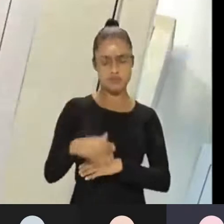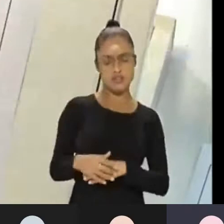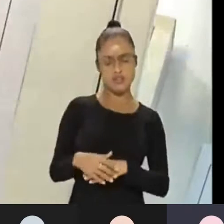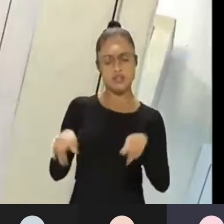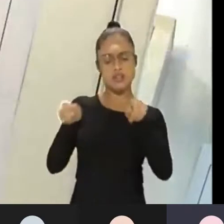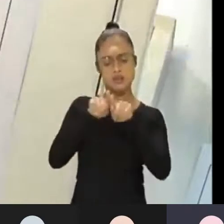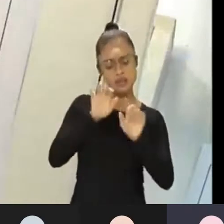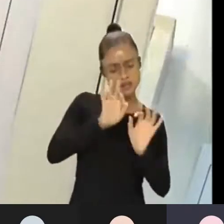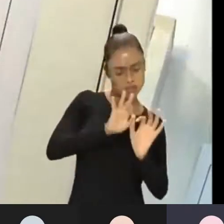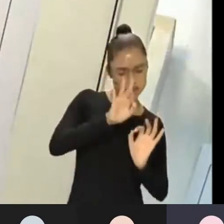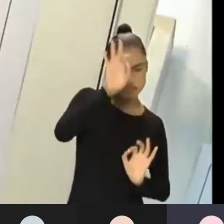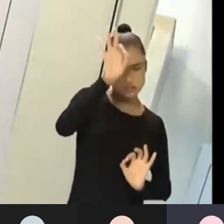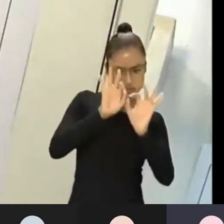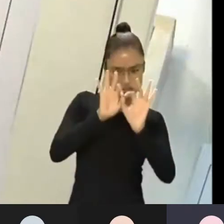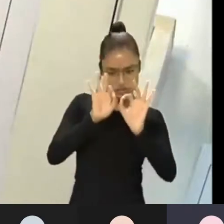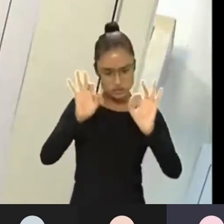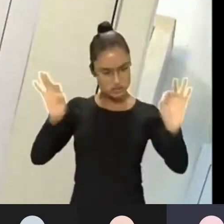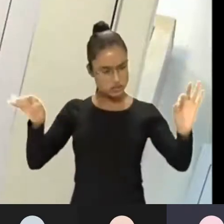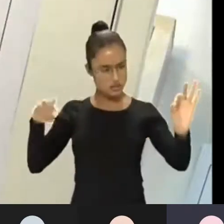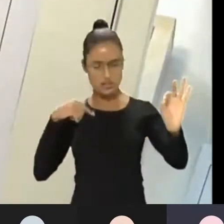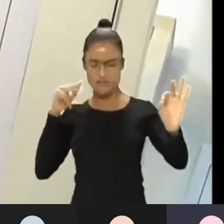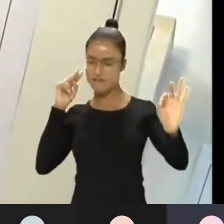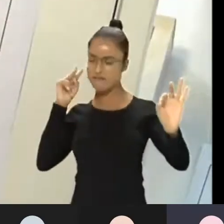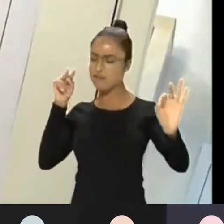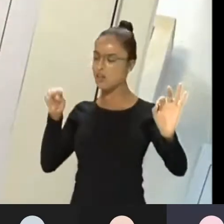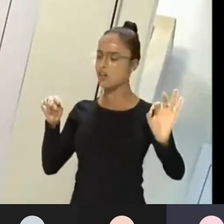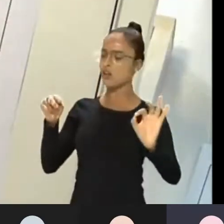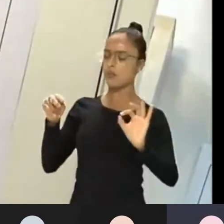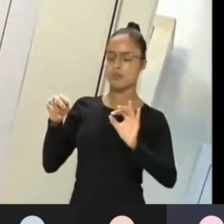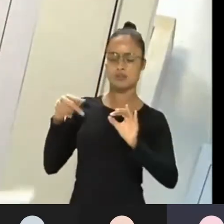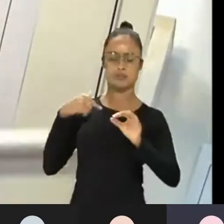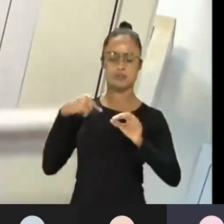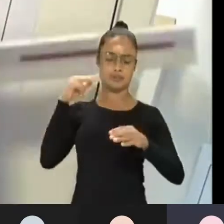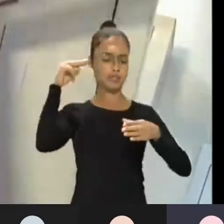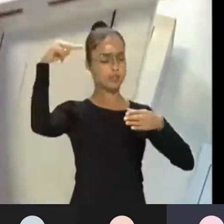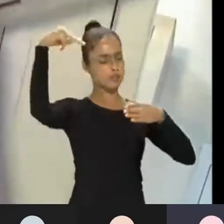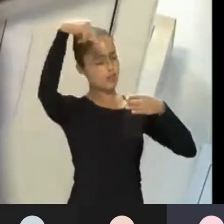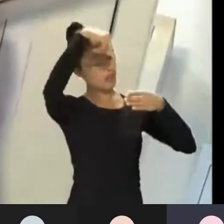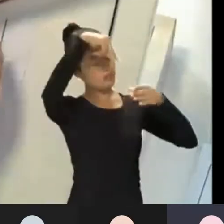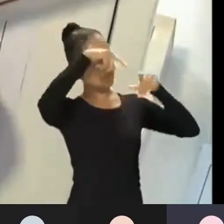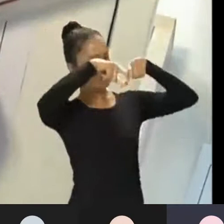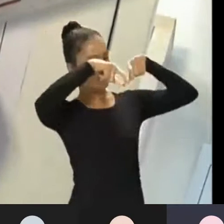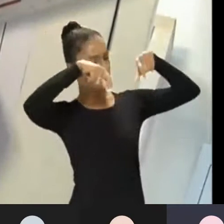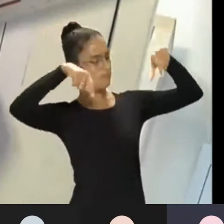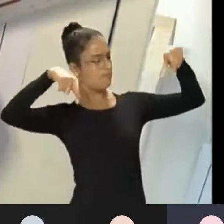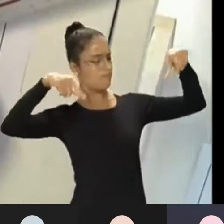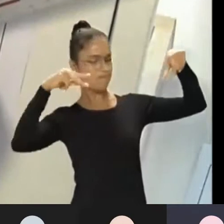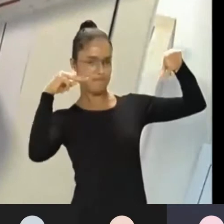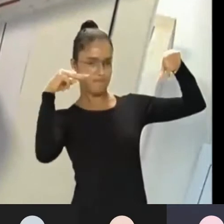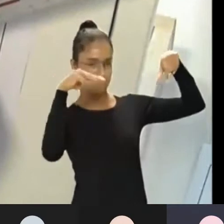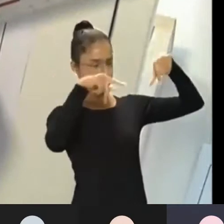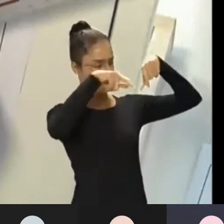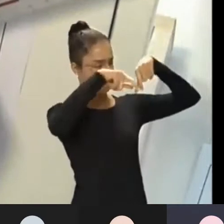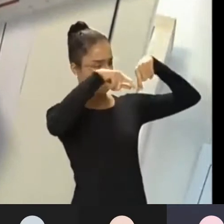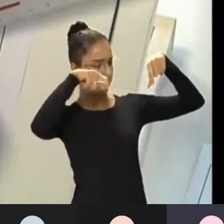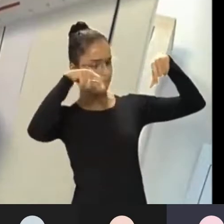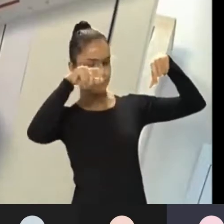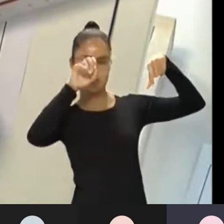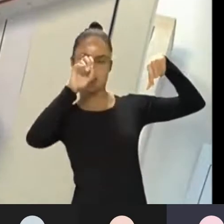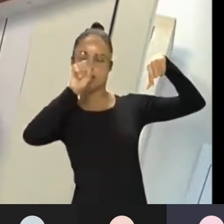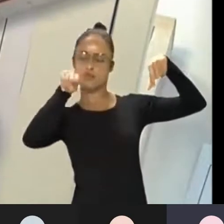E vou medir, para eu projetar aqui em cima, eu preciso manter o paralelismo. Eu meço embaixo, no eixo,